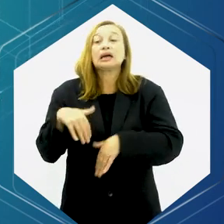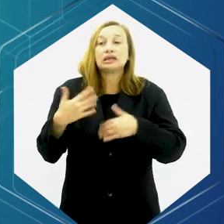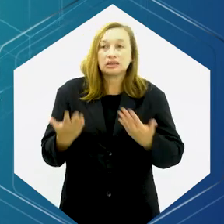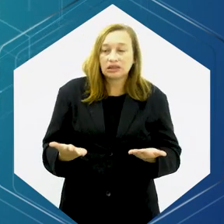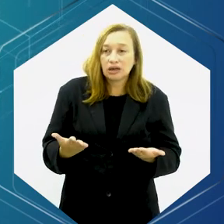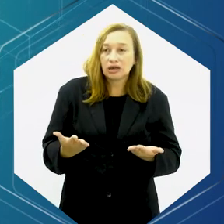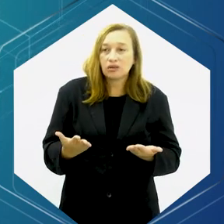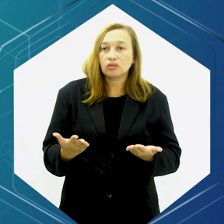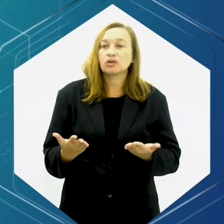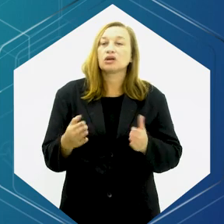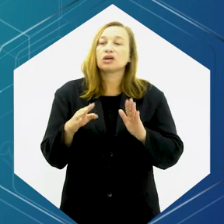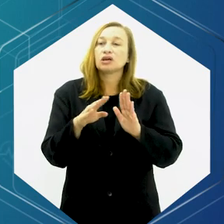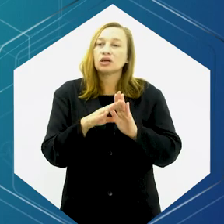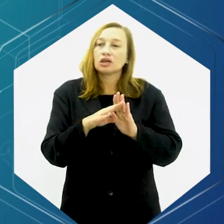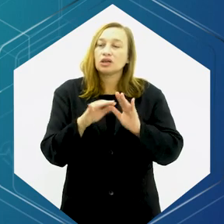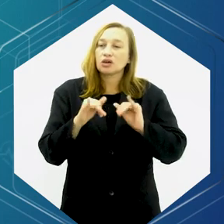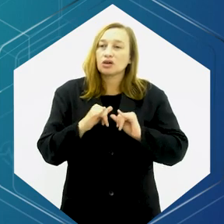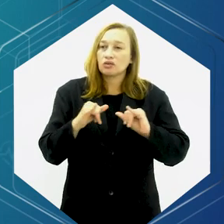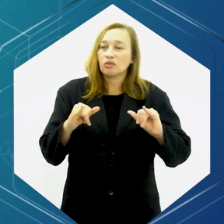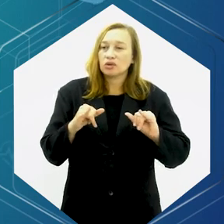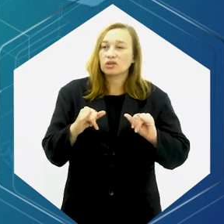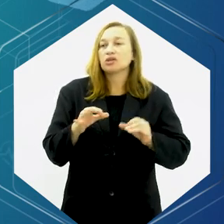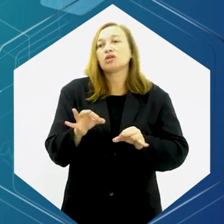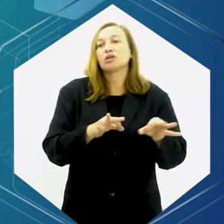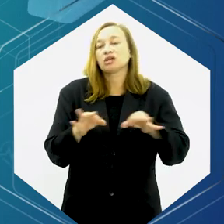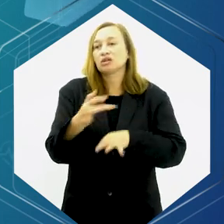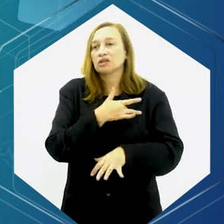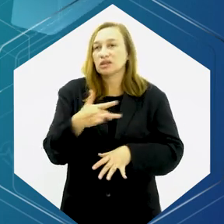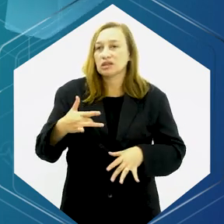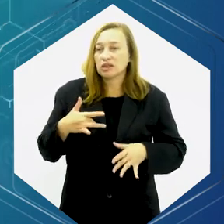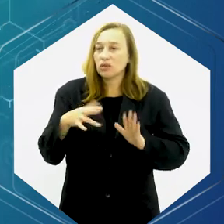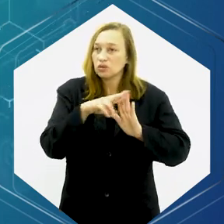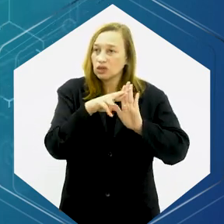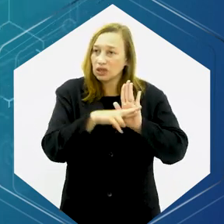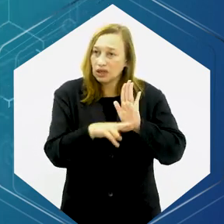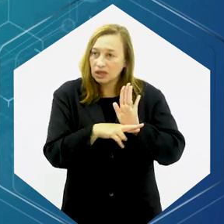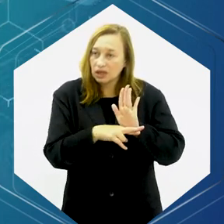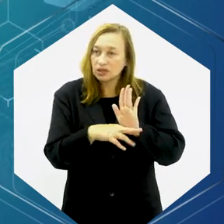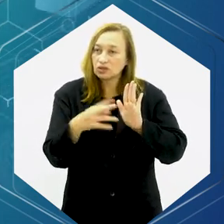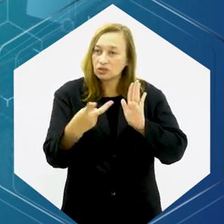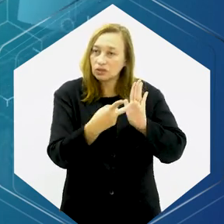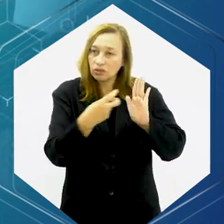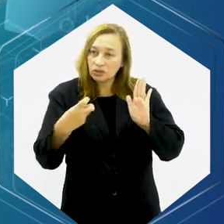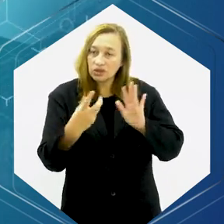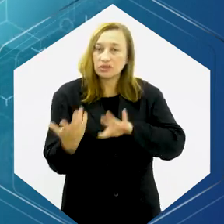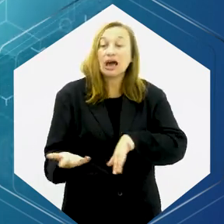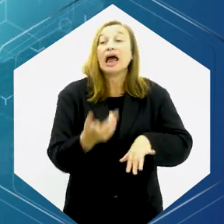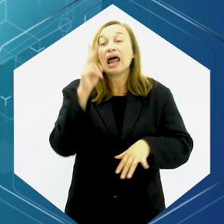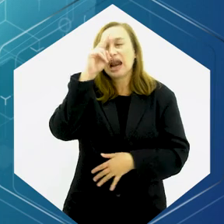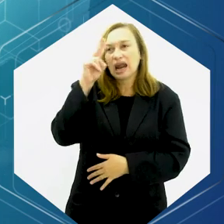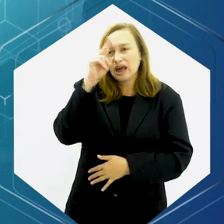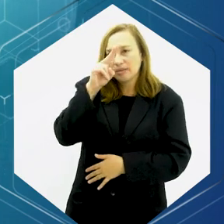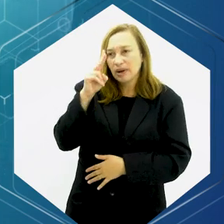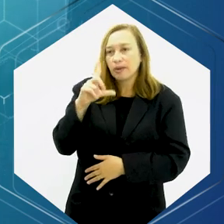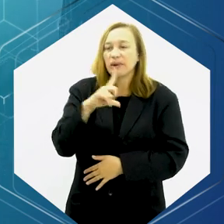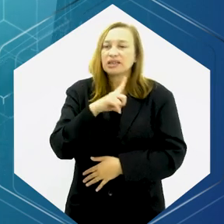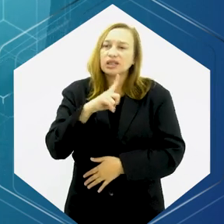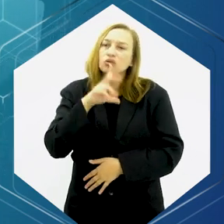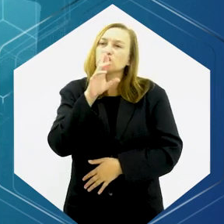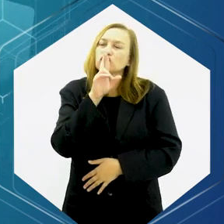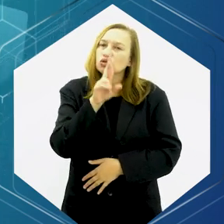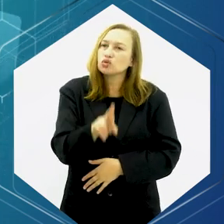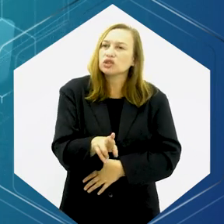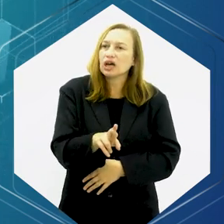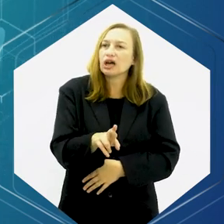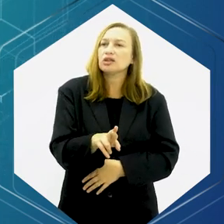Então são esses pontos de cortes que são recomendações da Organização Mundial da Saúde que são levados em consideração e Vale lembrar